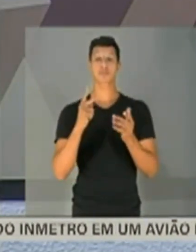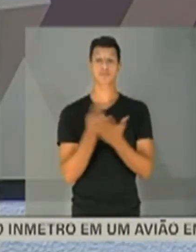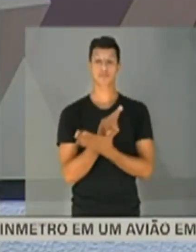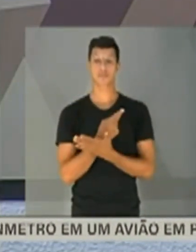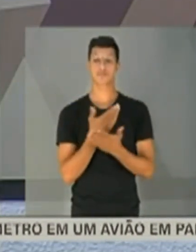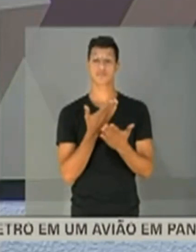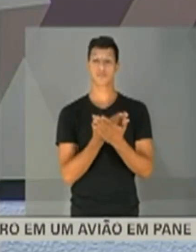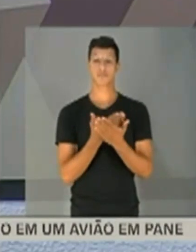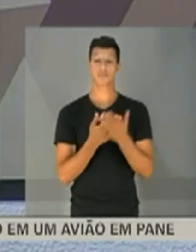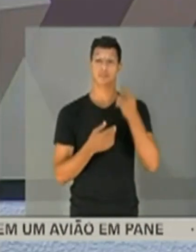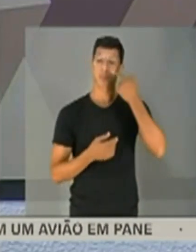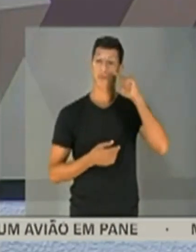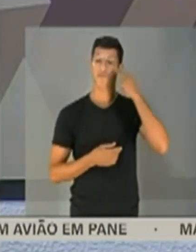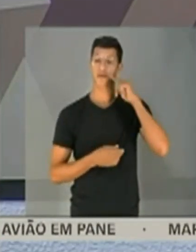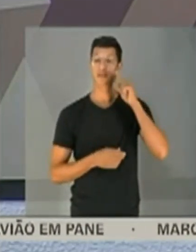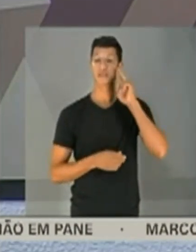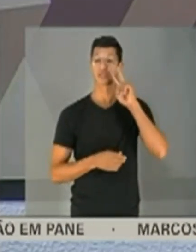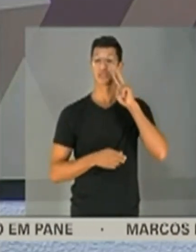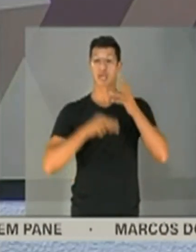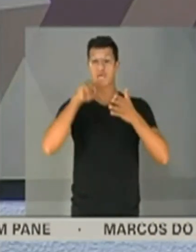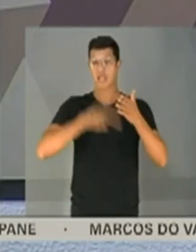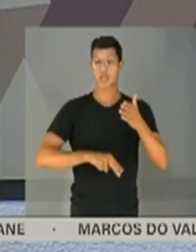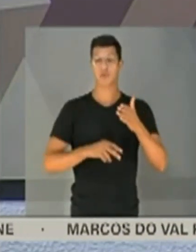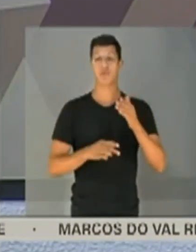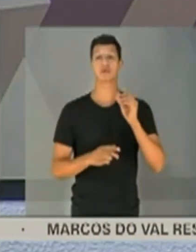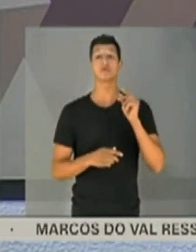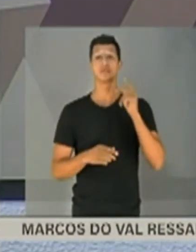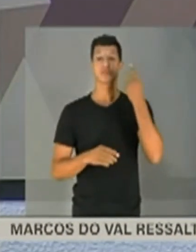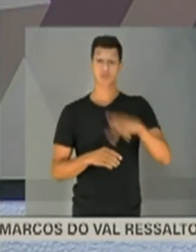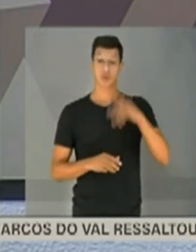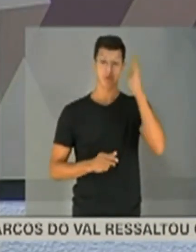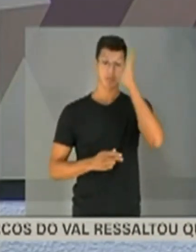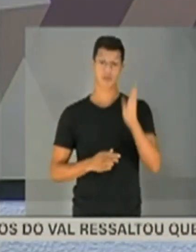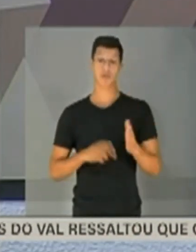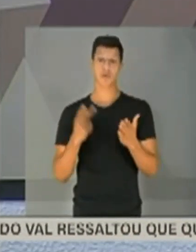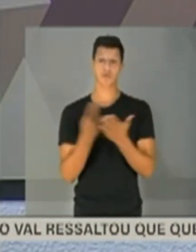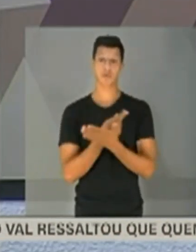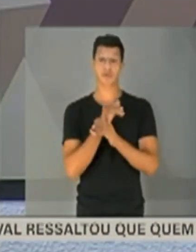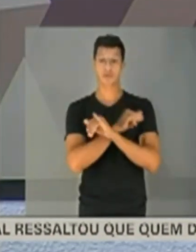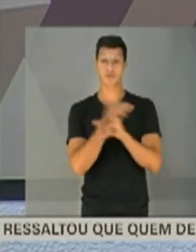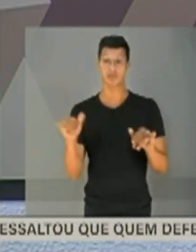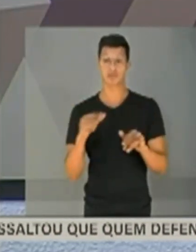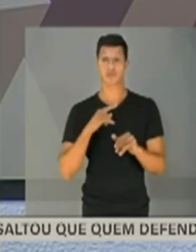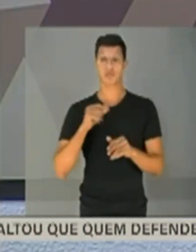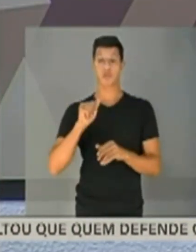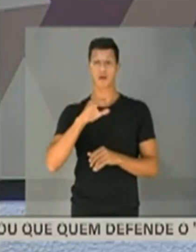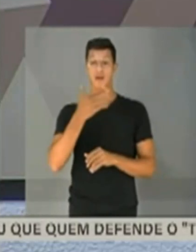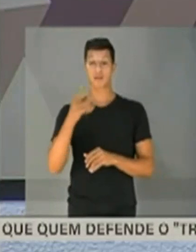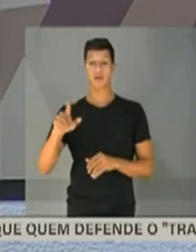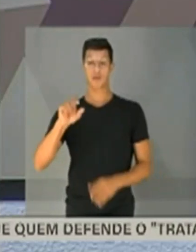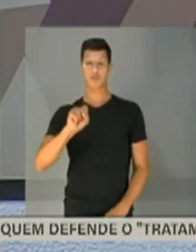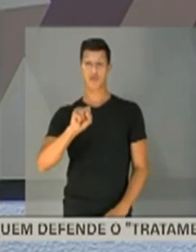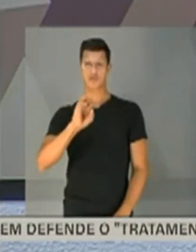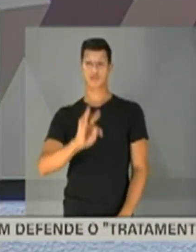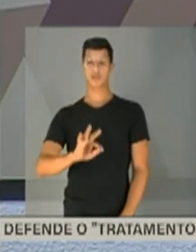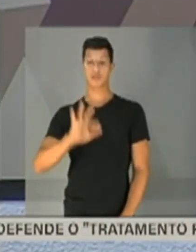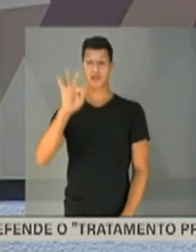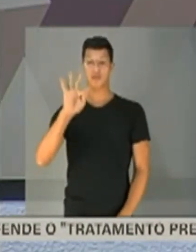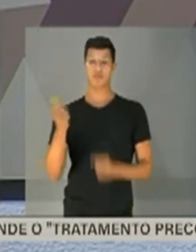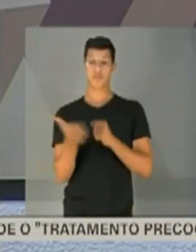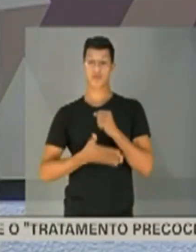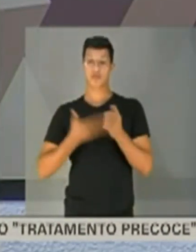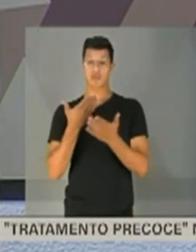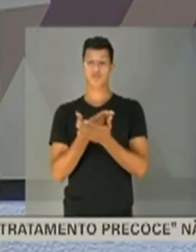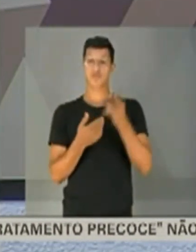aconteceu? O estudo era uma fraude, ninguém leu o estudo. Isso aqui no Brasil também ocorreu, eu já citei até que tem uma ação no Supremo Tribunal Federal que tem como base esse